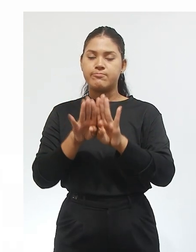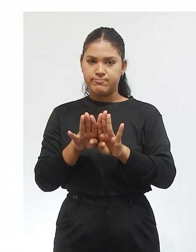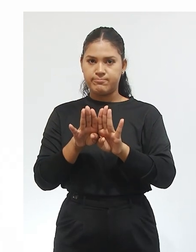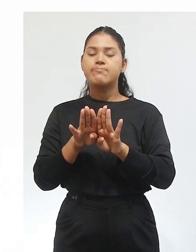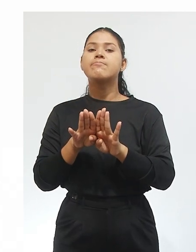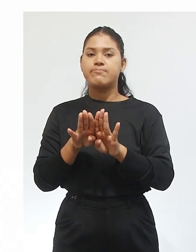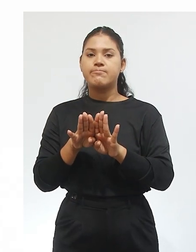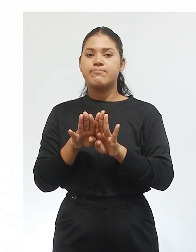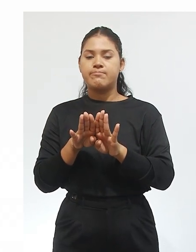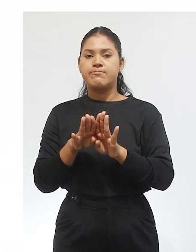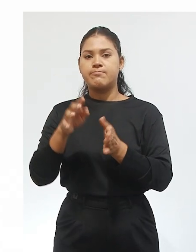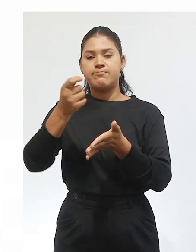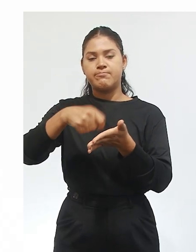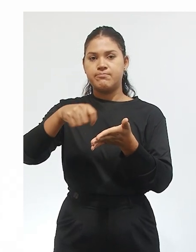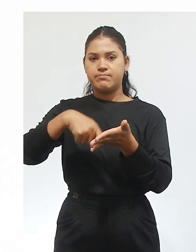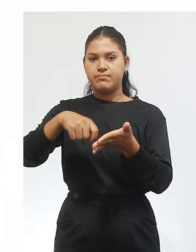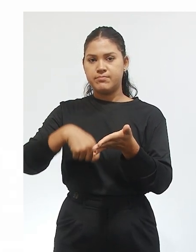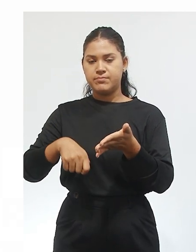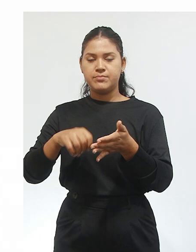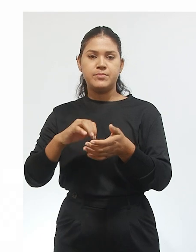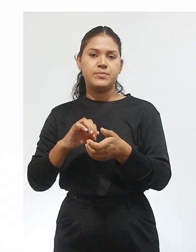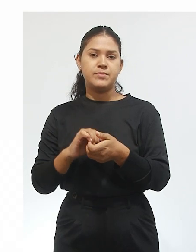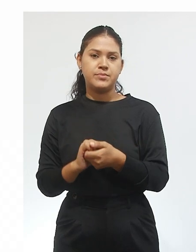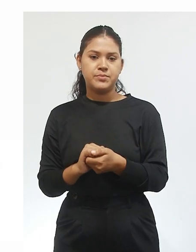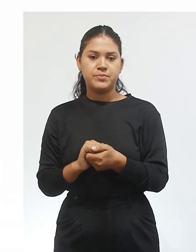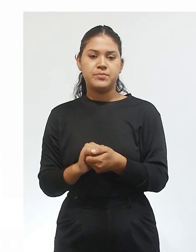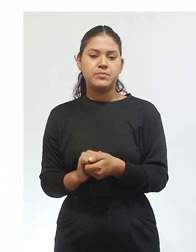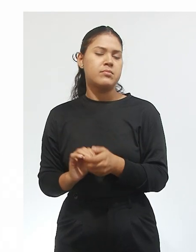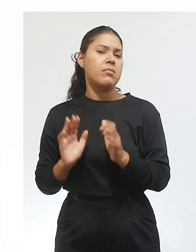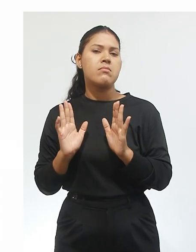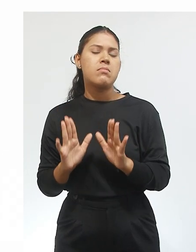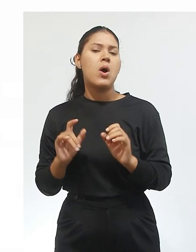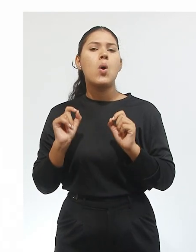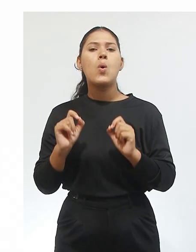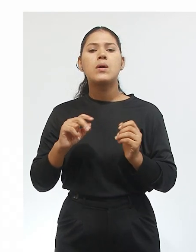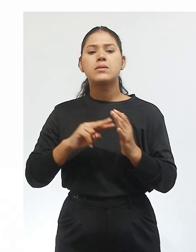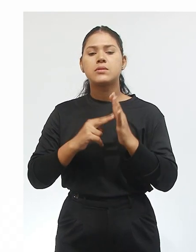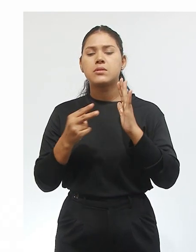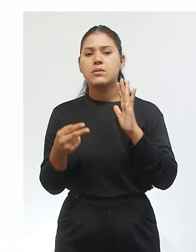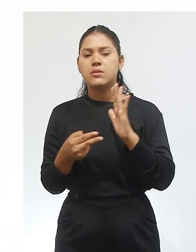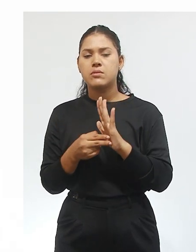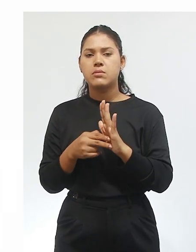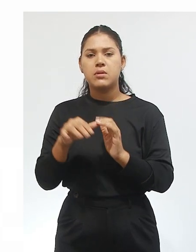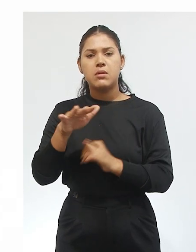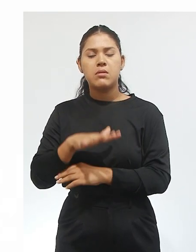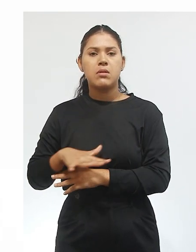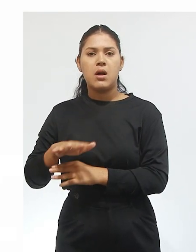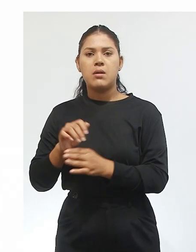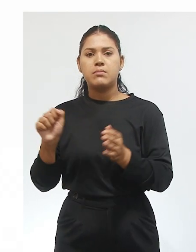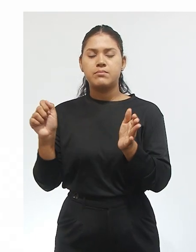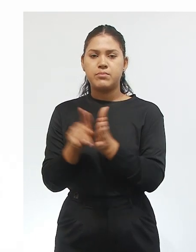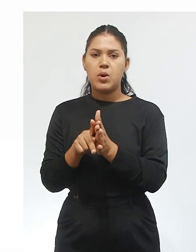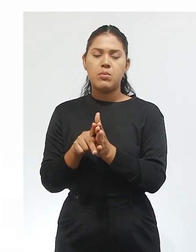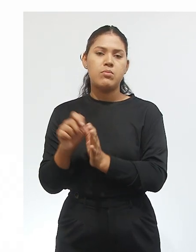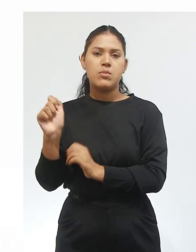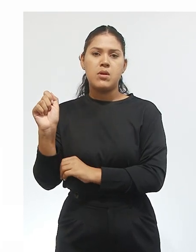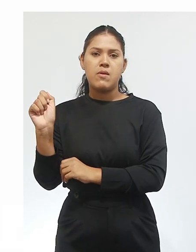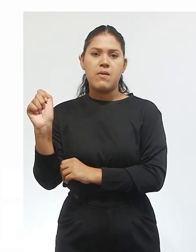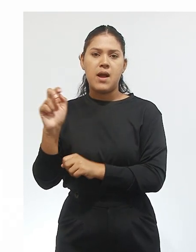de encerramento dos registros. Já o que seriam exigidos nas